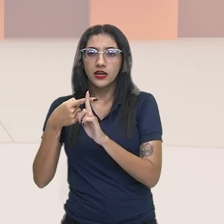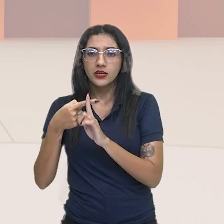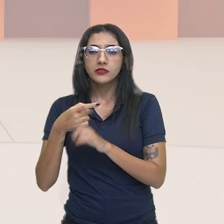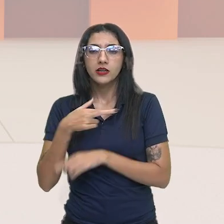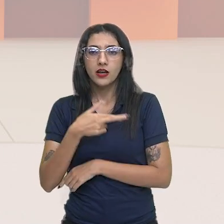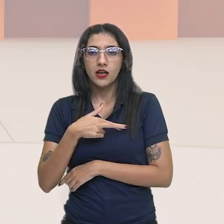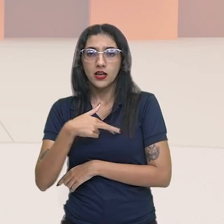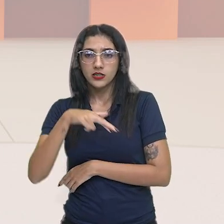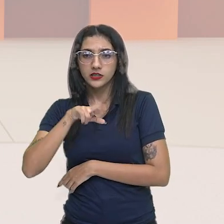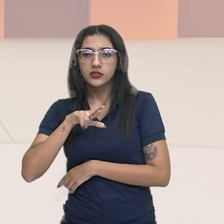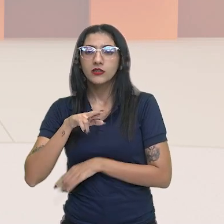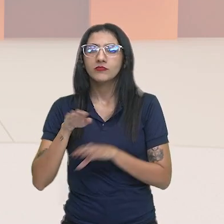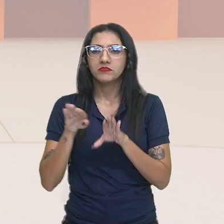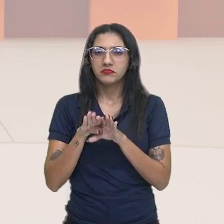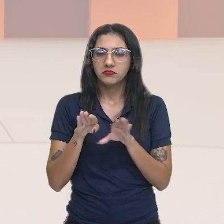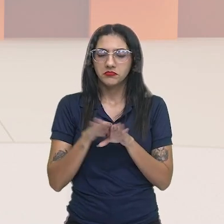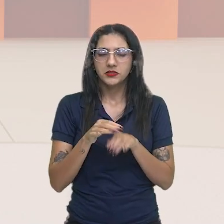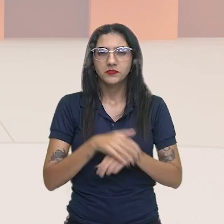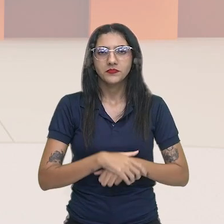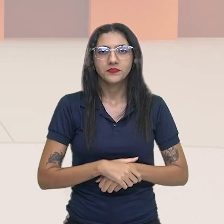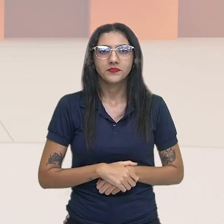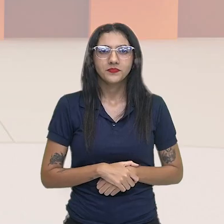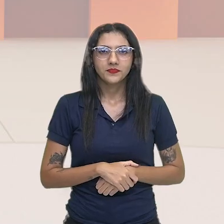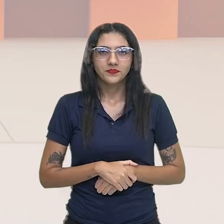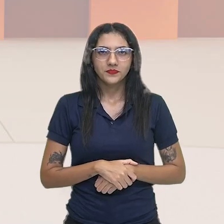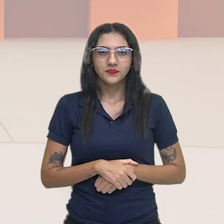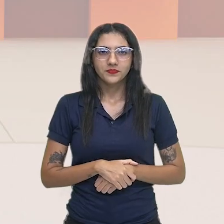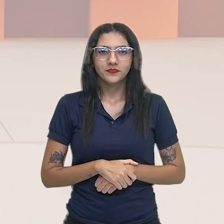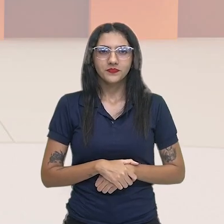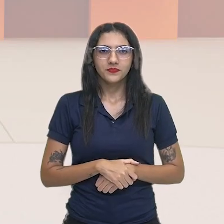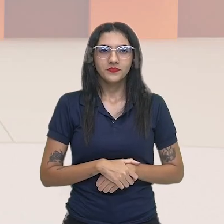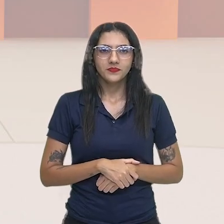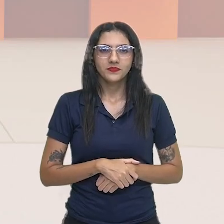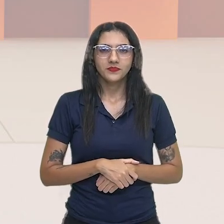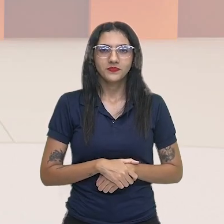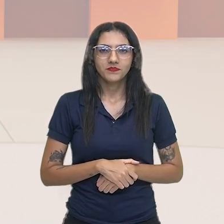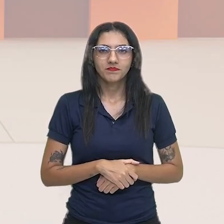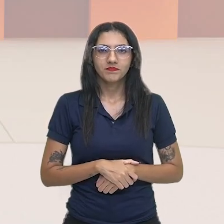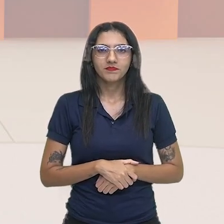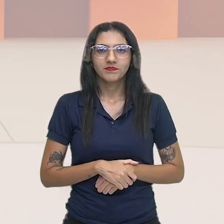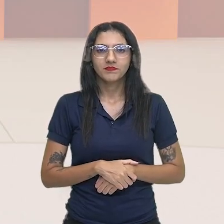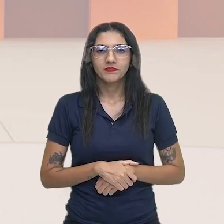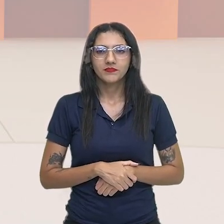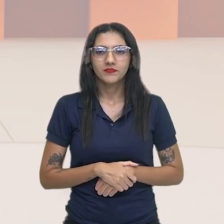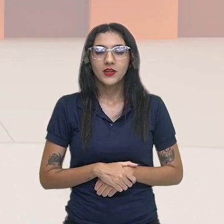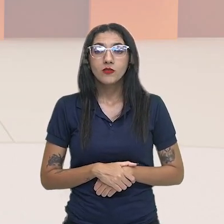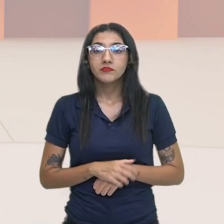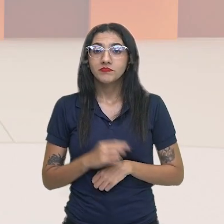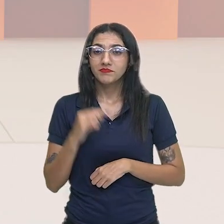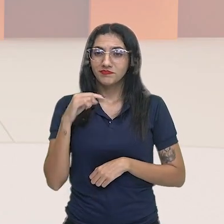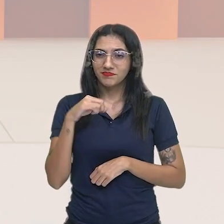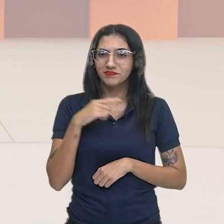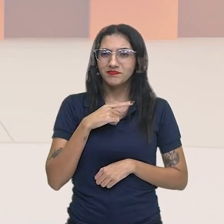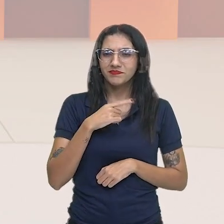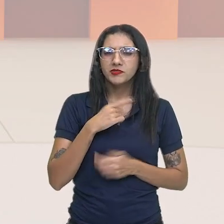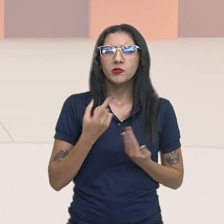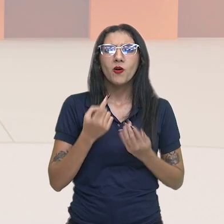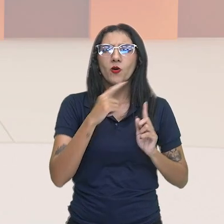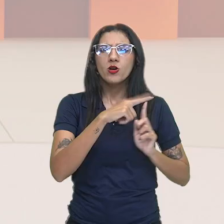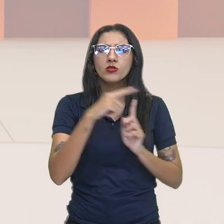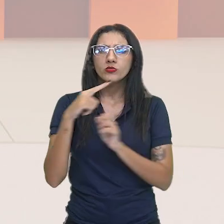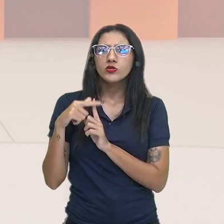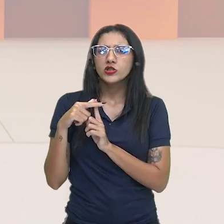de controle social. Dentro desse processo, nós temos aí o que nós chamamos de aparelhos